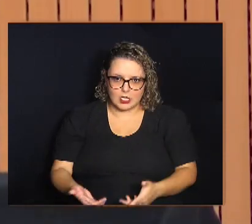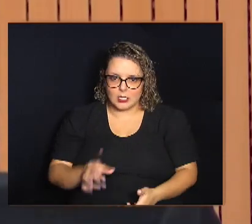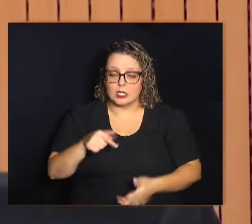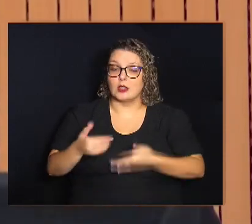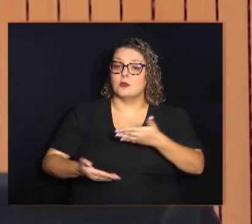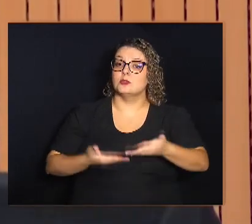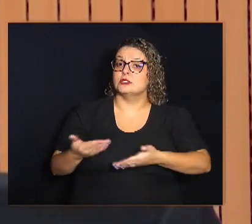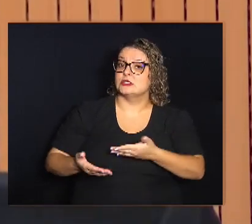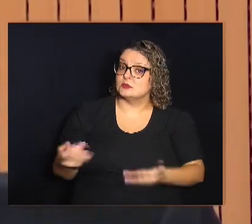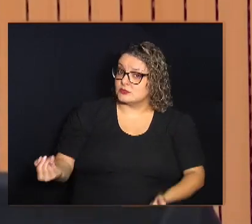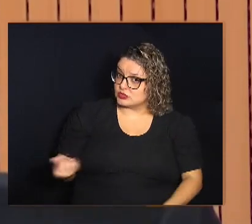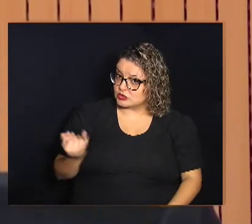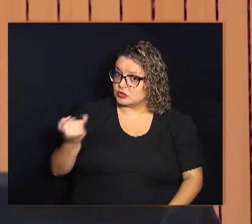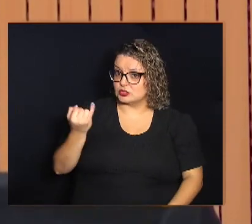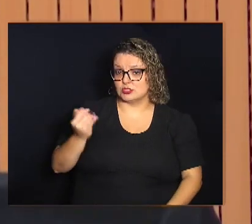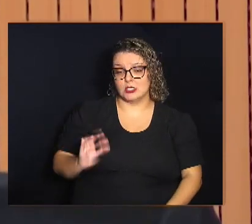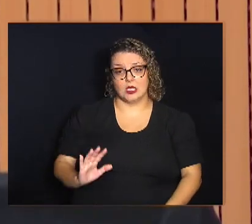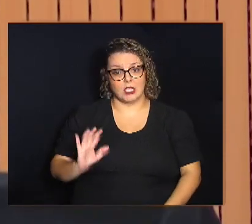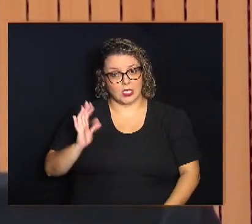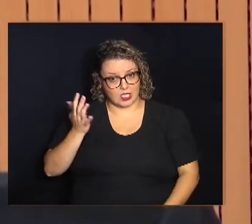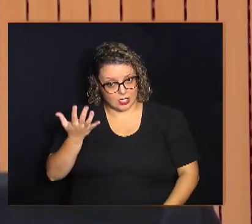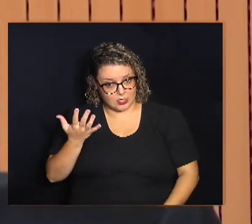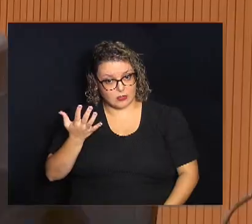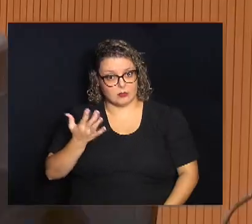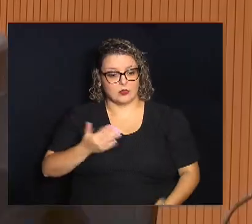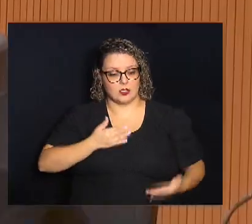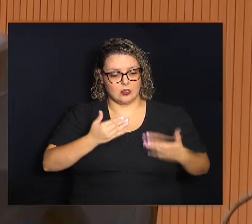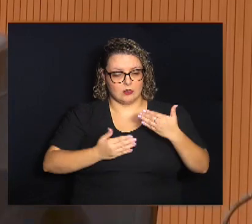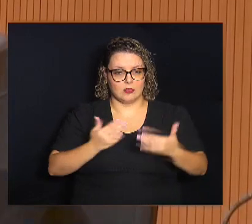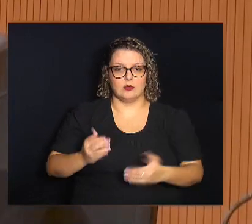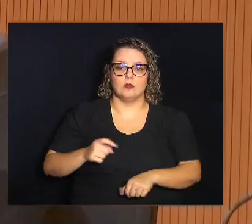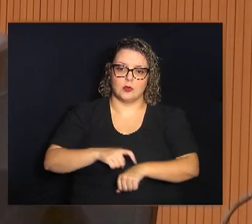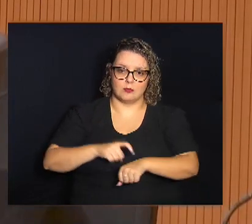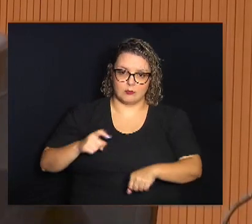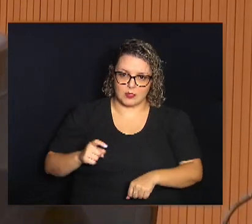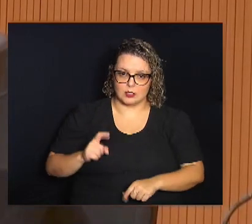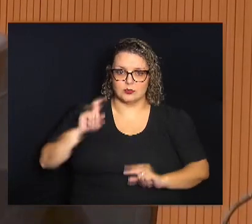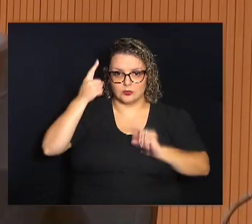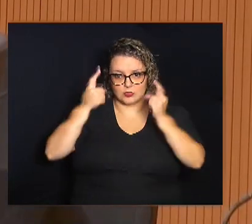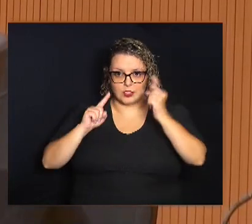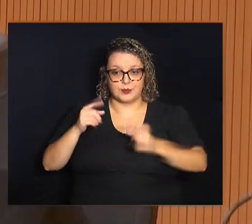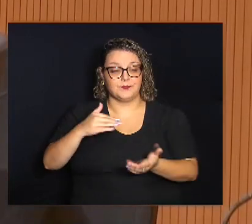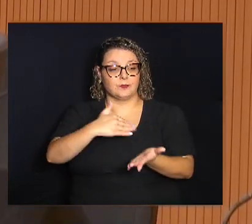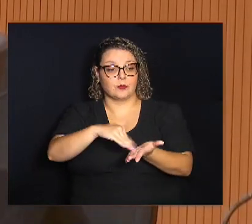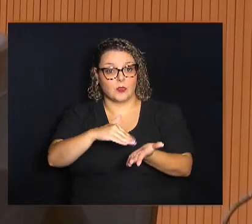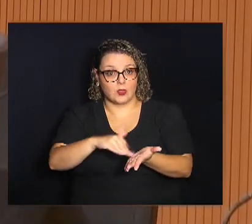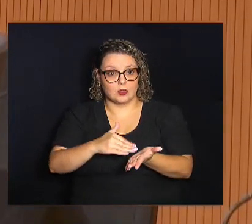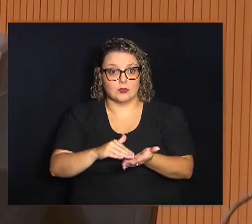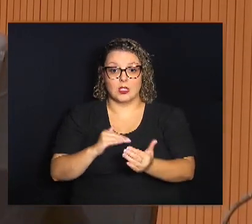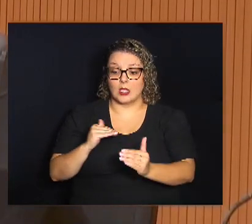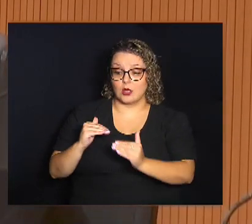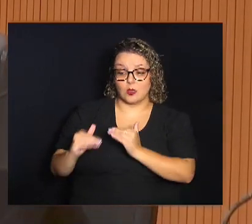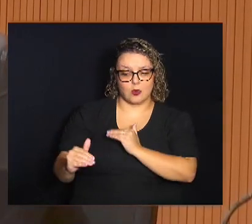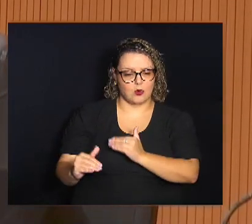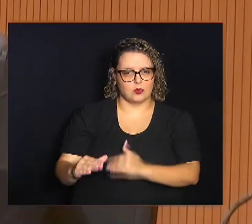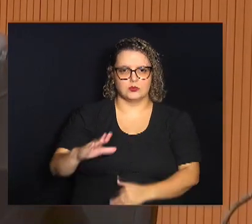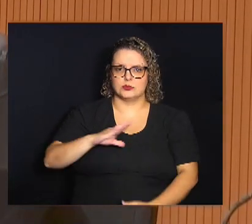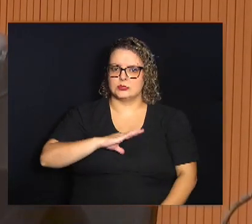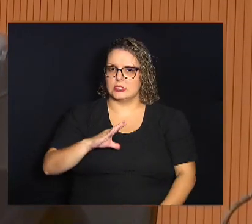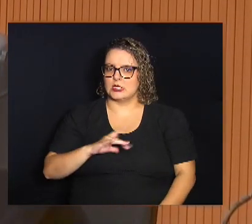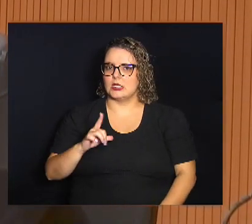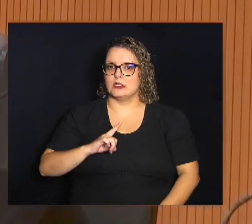público importante e que aconteceu a contento durante o Carnaval. O secretário disse ser contra a cidade ter um